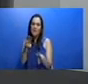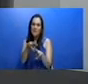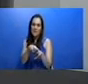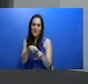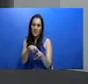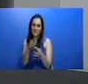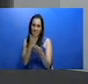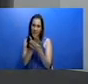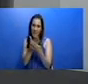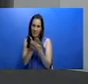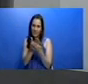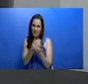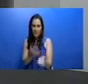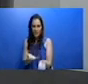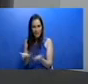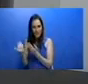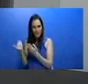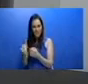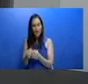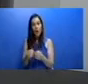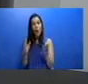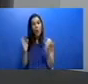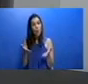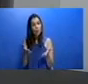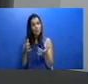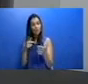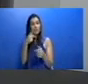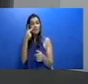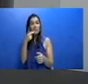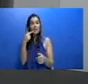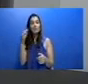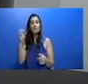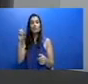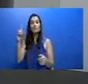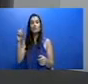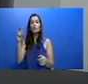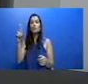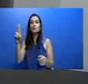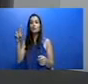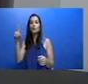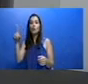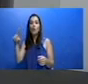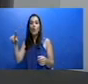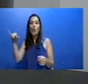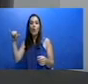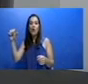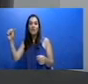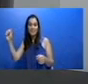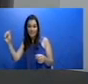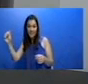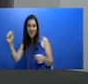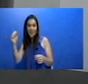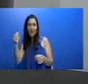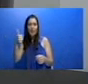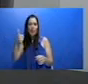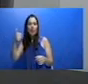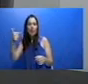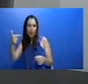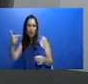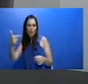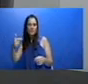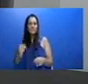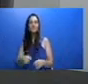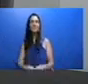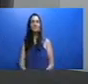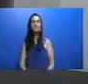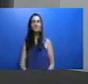vamos falar sobre dúzias e quilogramas. Vamos acompanhar a leitura da rotina com a professora? Então vamos lá.